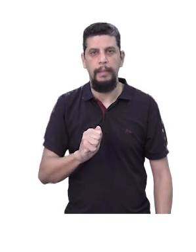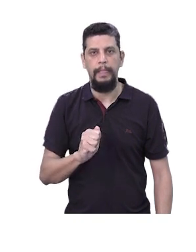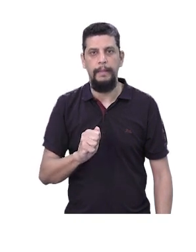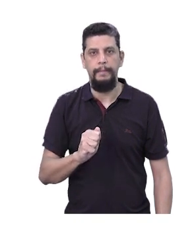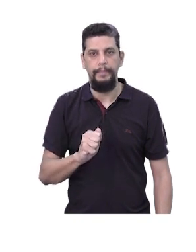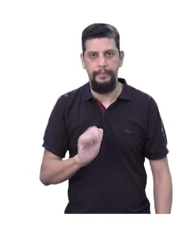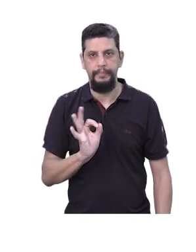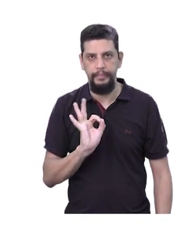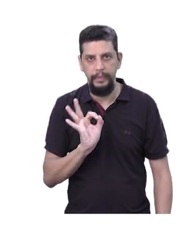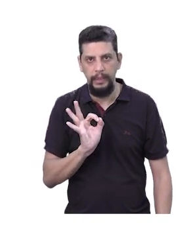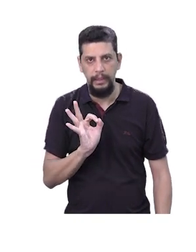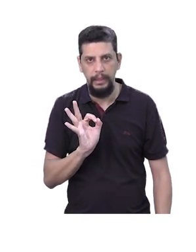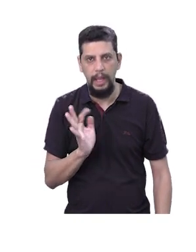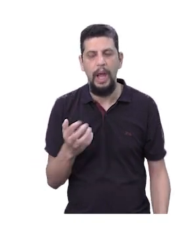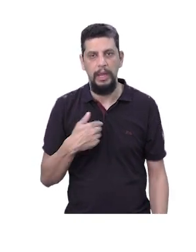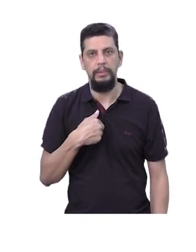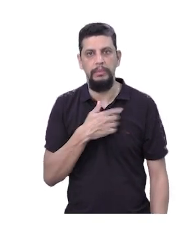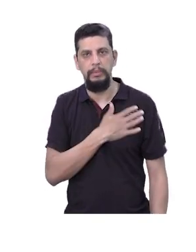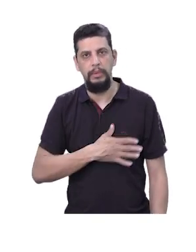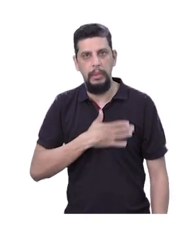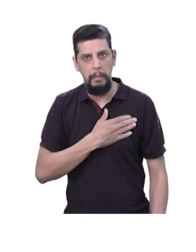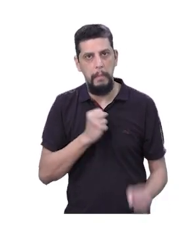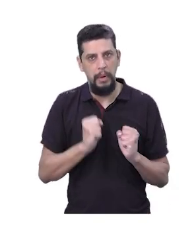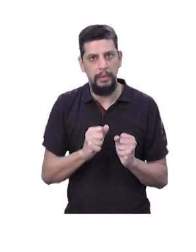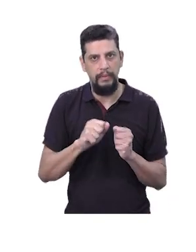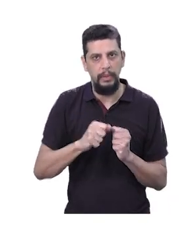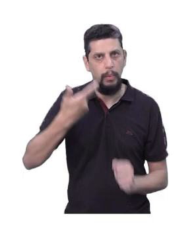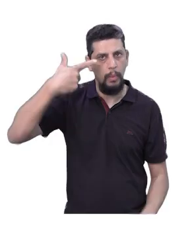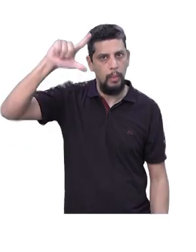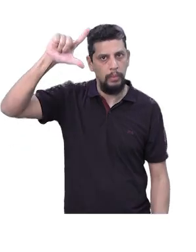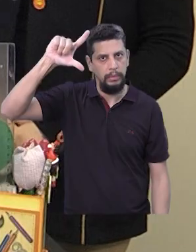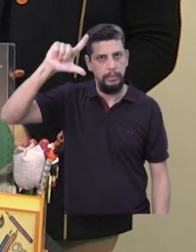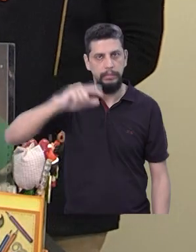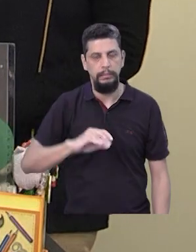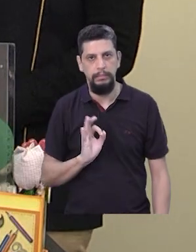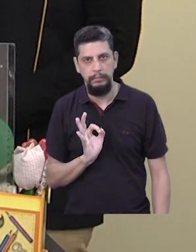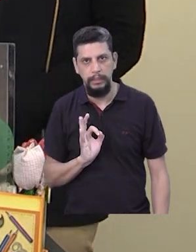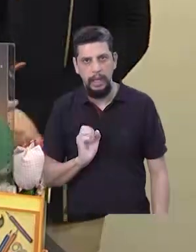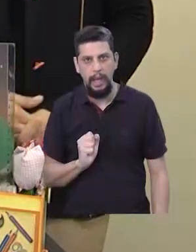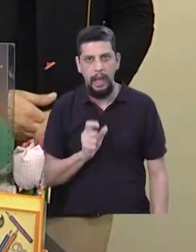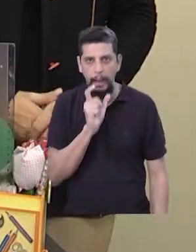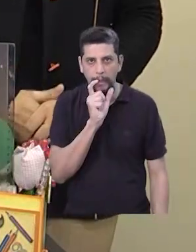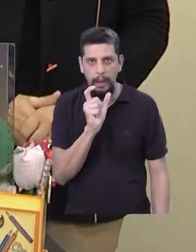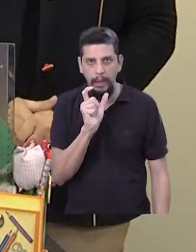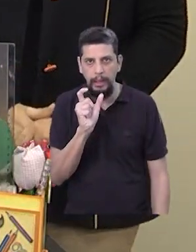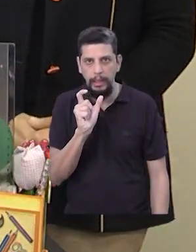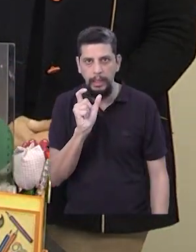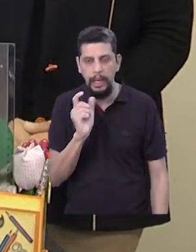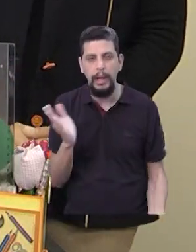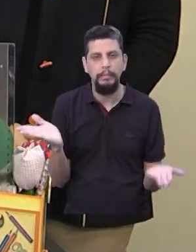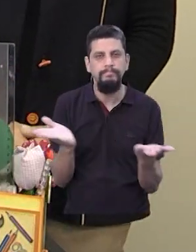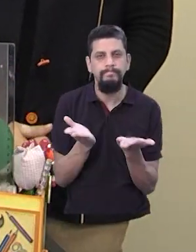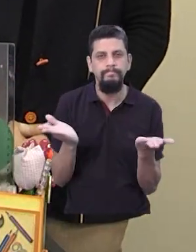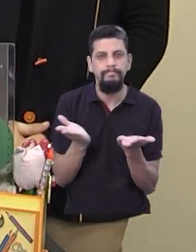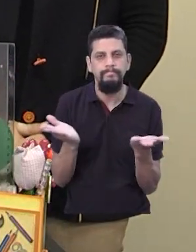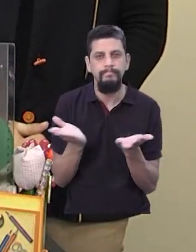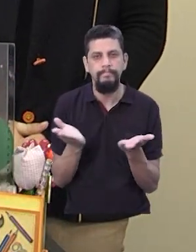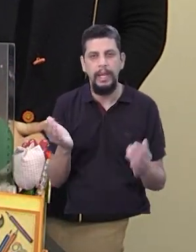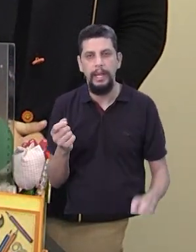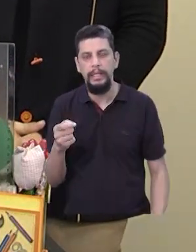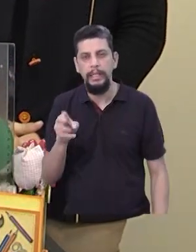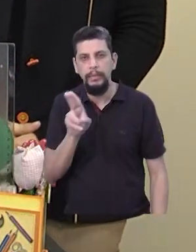ma aparece no final. Uhum. Ah, eu gostei. Posso fazer a próxima? Pode. A